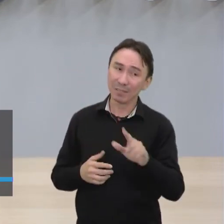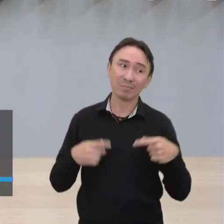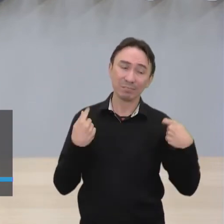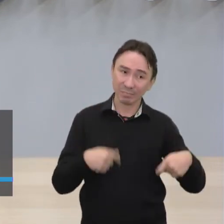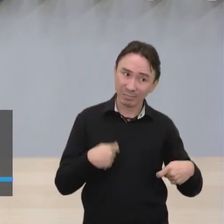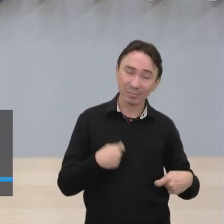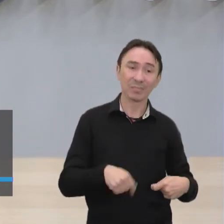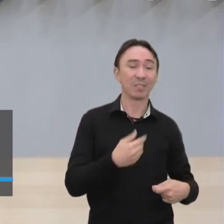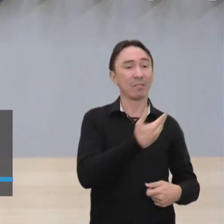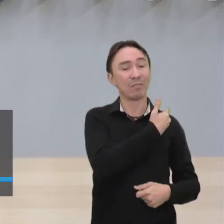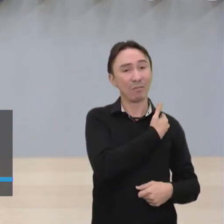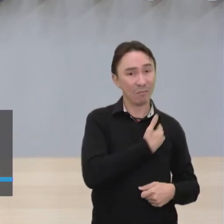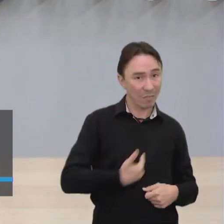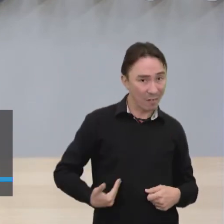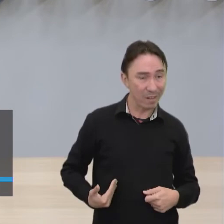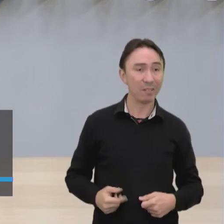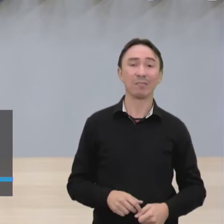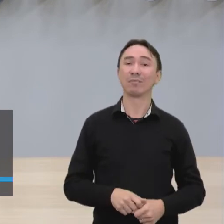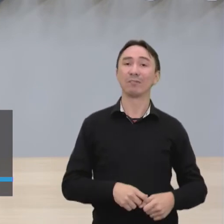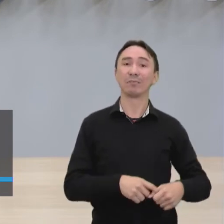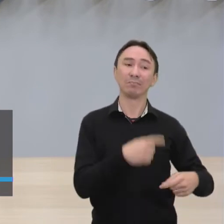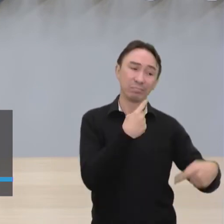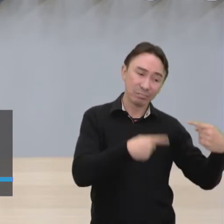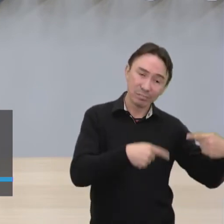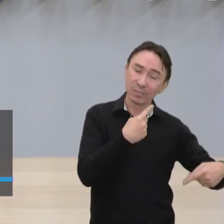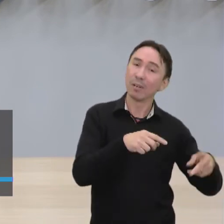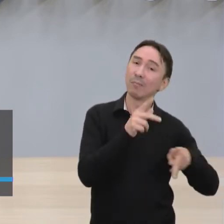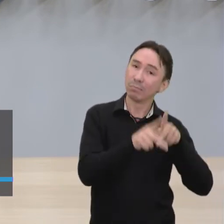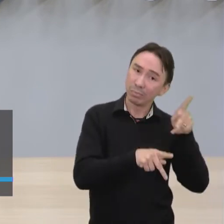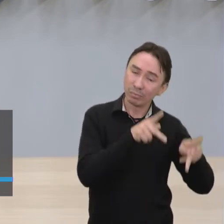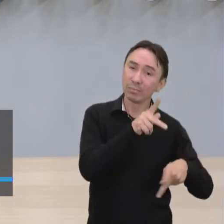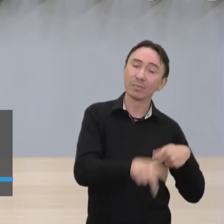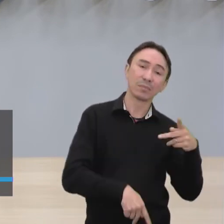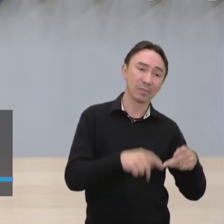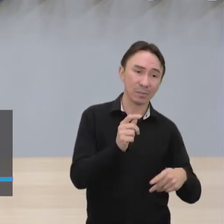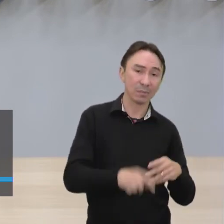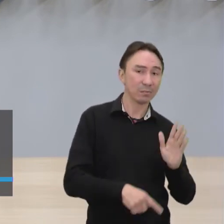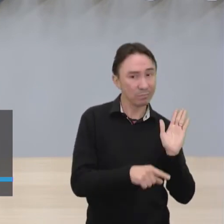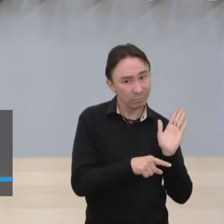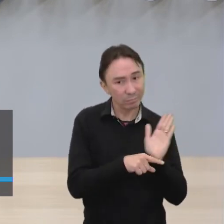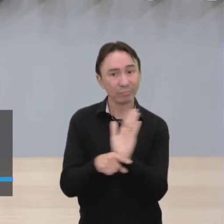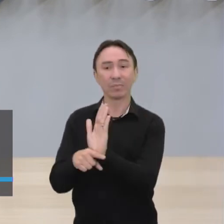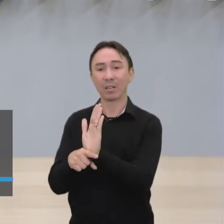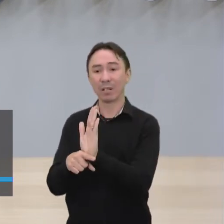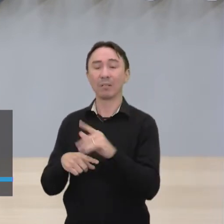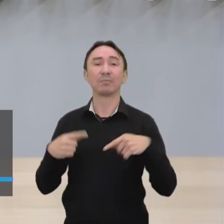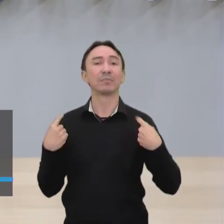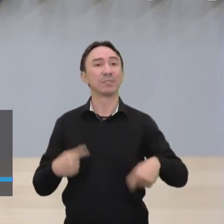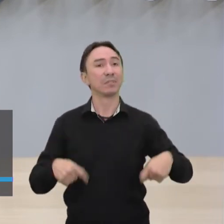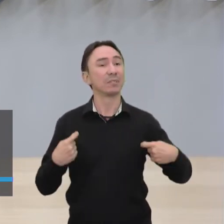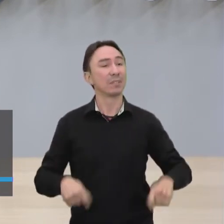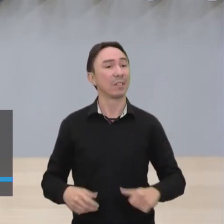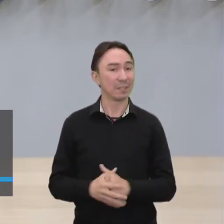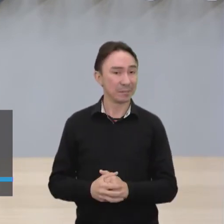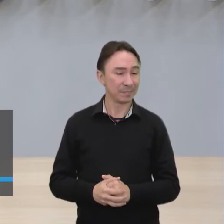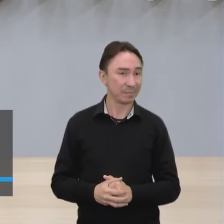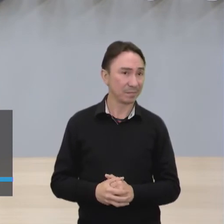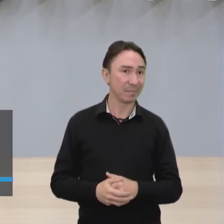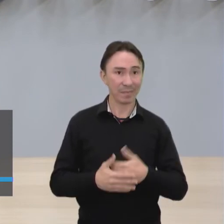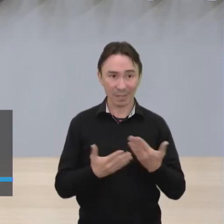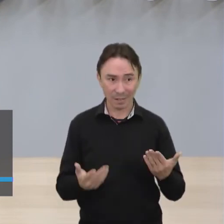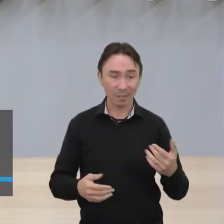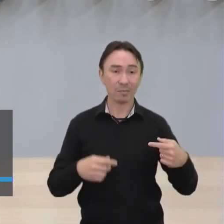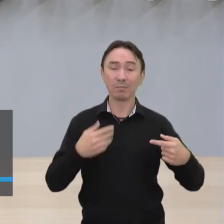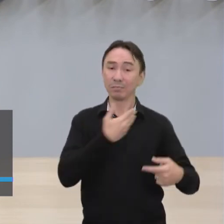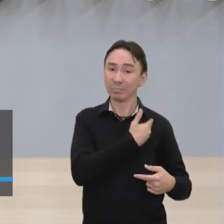Se tivesse o apoio, talvez pudesse ser algo mais plural e algo mais